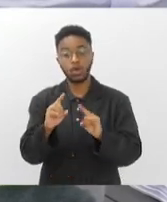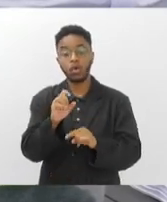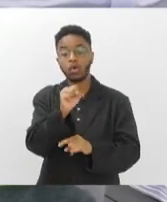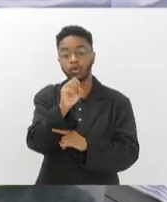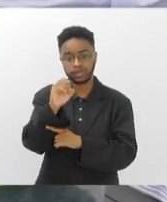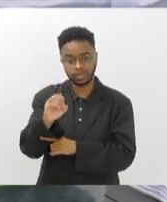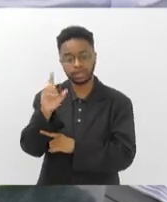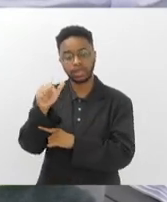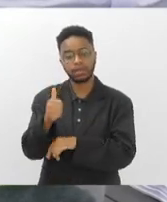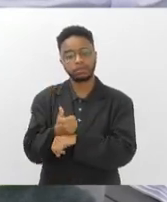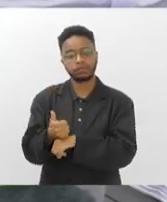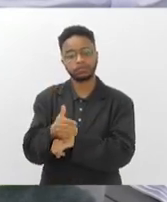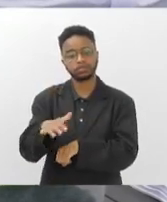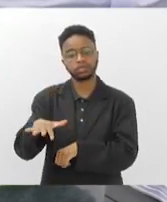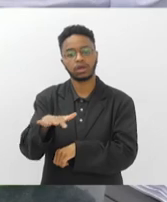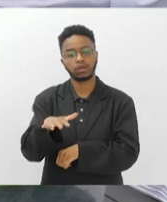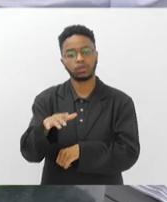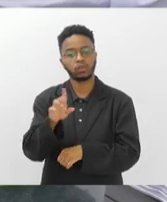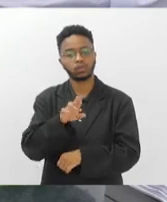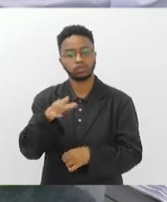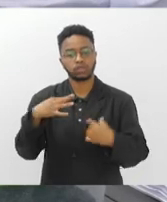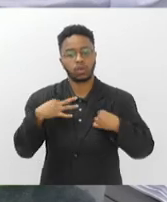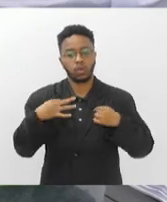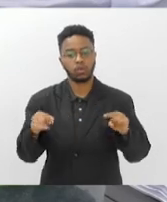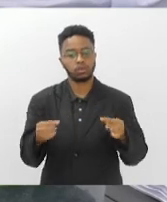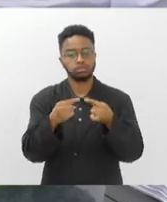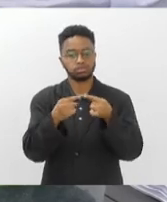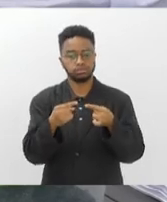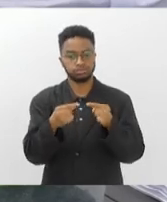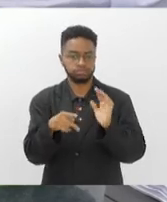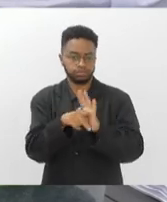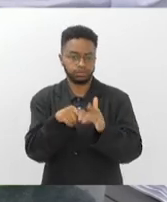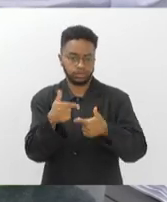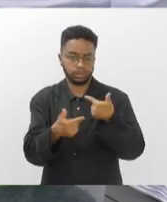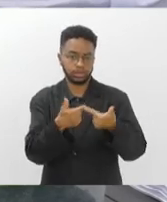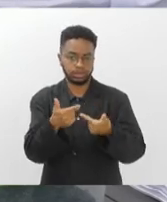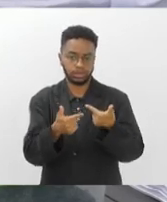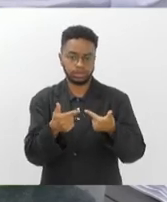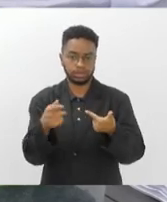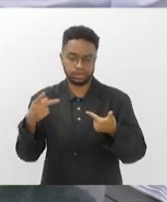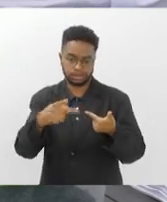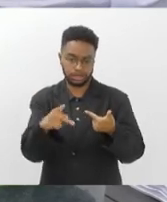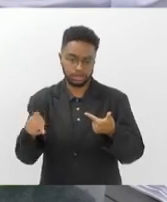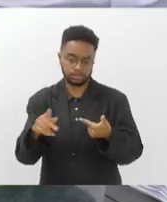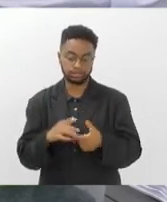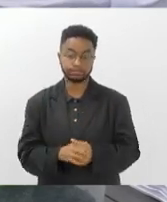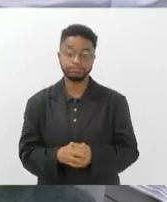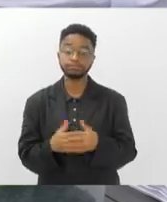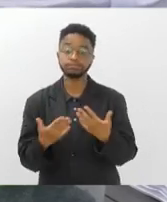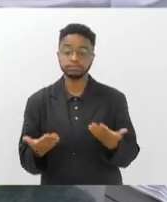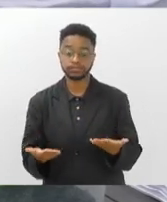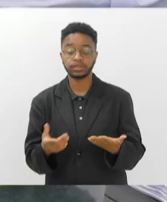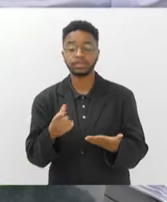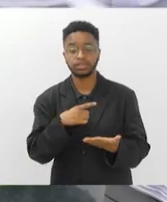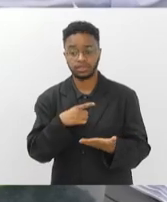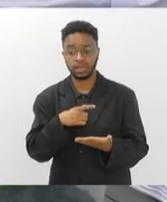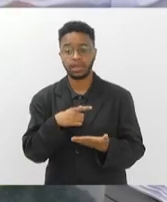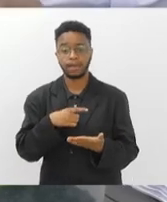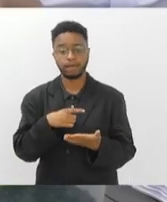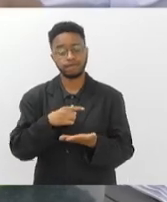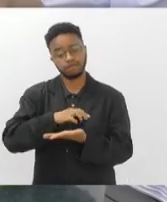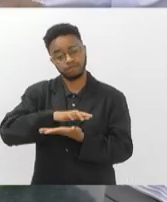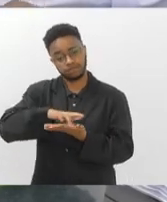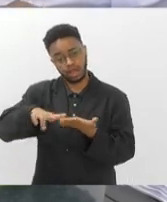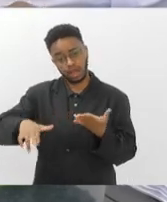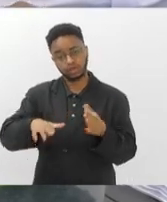eram brigadistas uniformizados, uniformes deles, em suma. Então, tem muita organização.